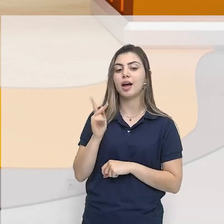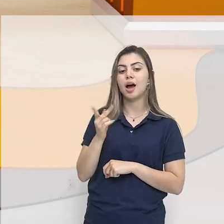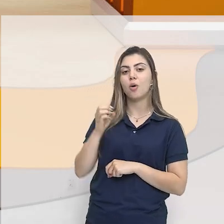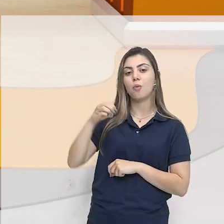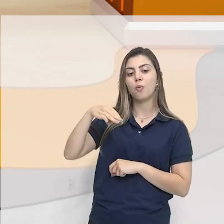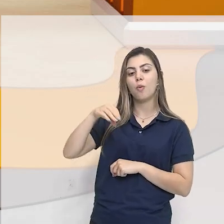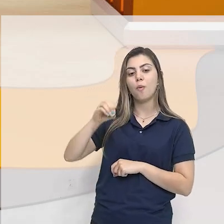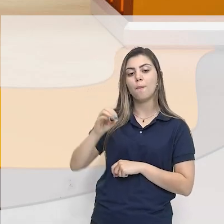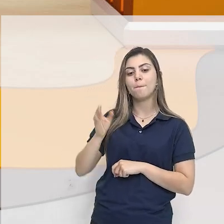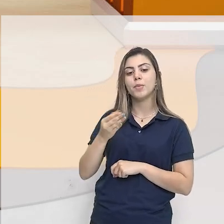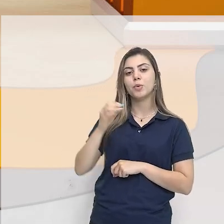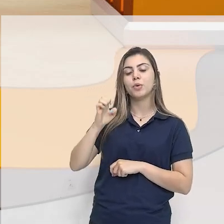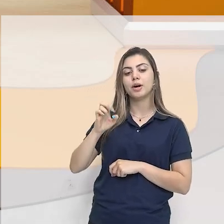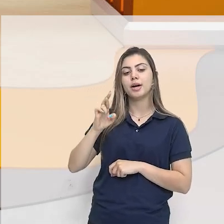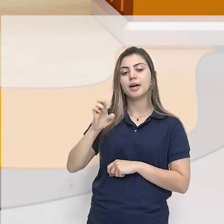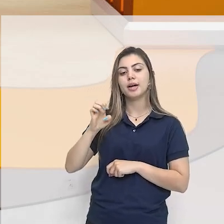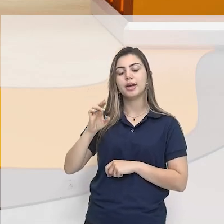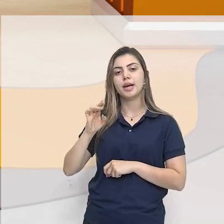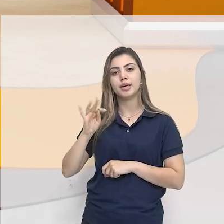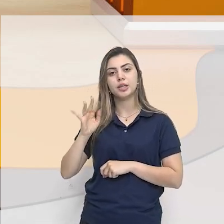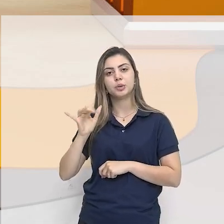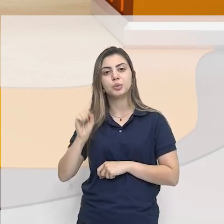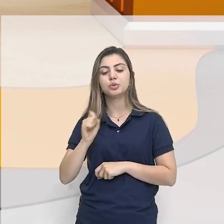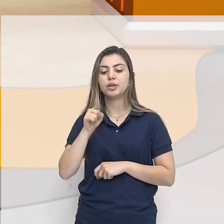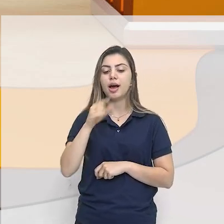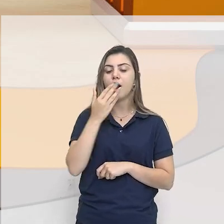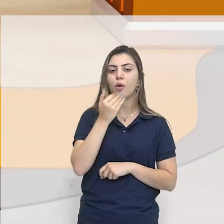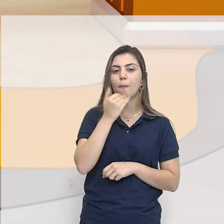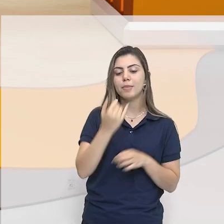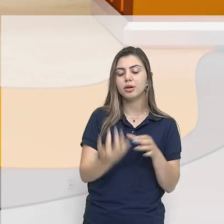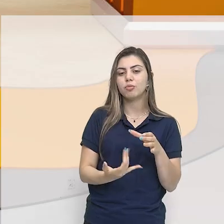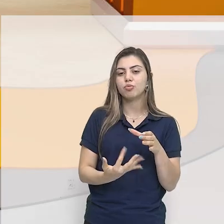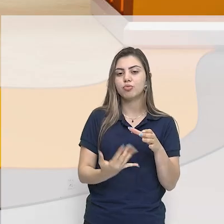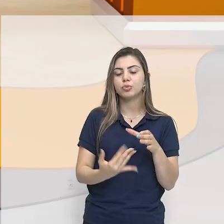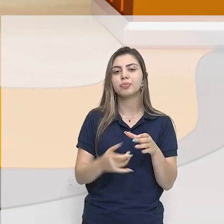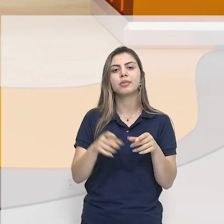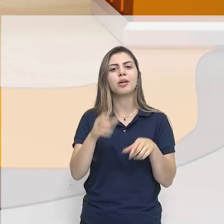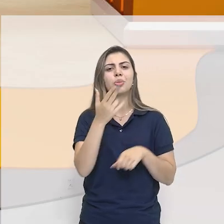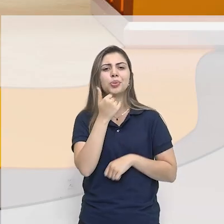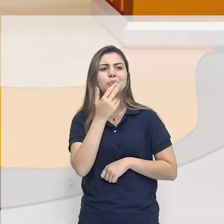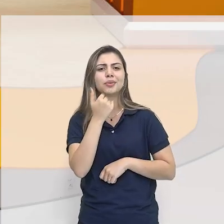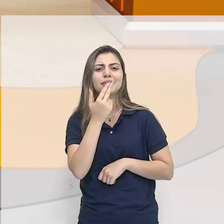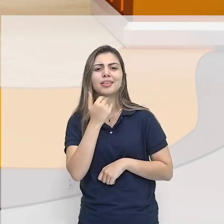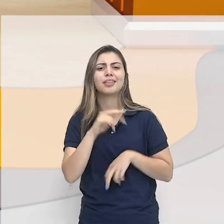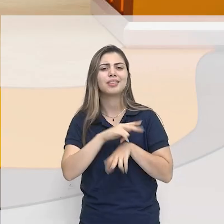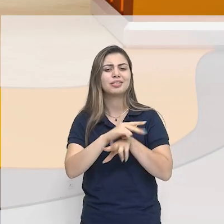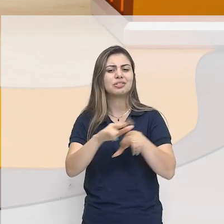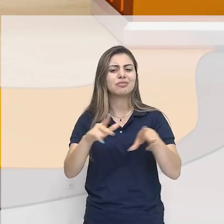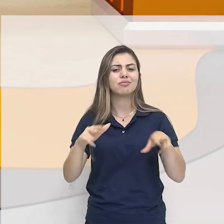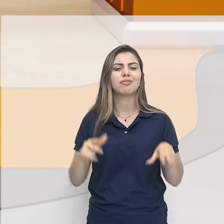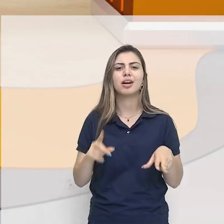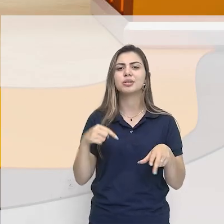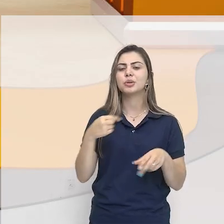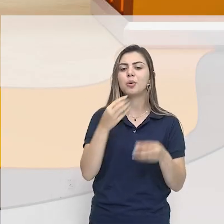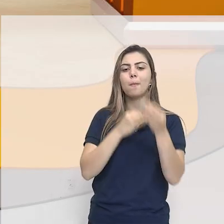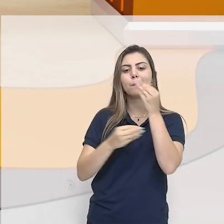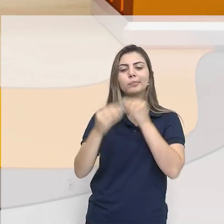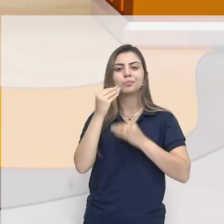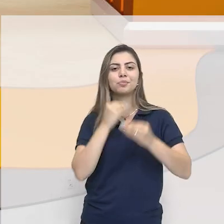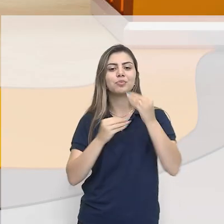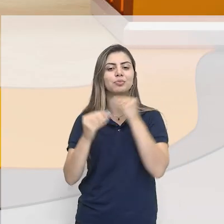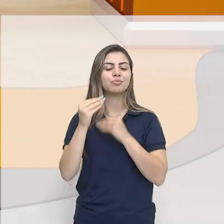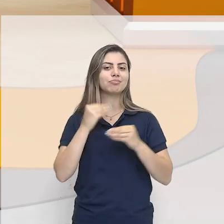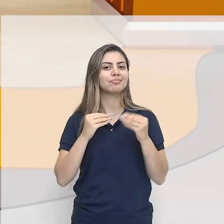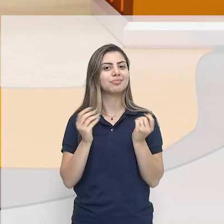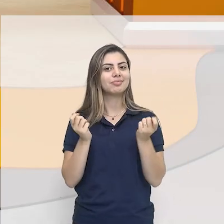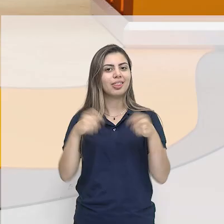Homo erectus, a nossa alimentação e o nosso poder de sapientização. As vitaminas, elas, né, através da nossa alimentação, elas chegam